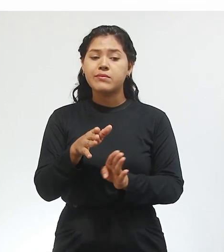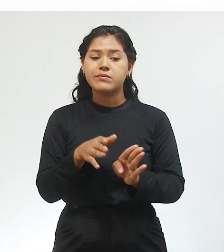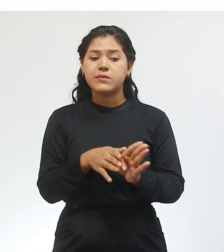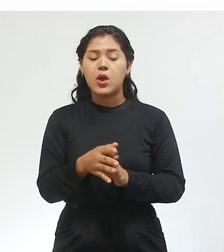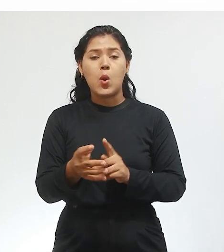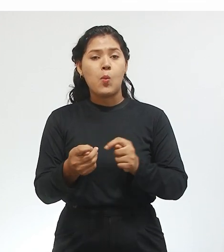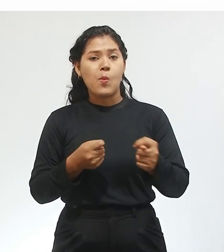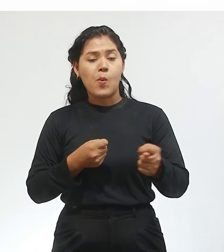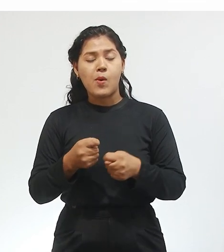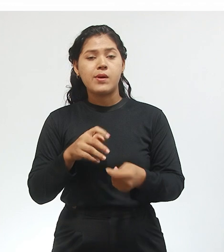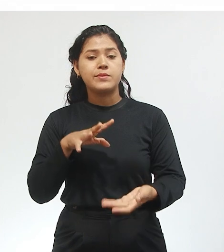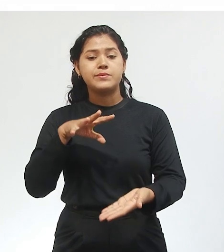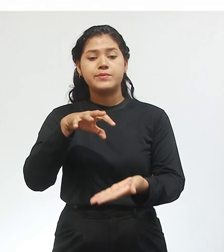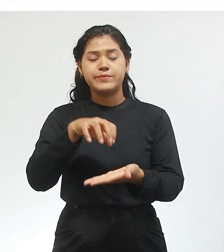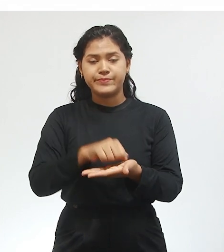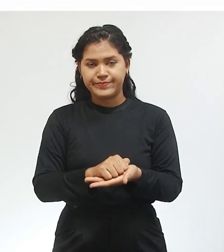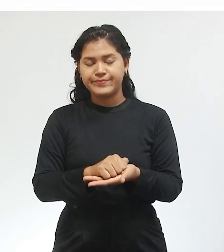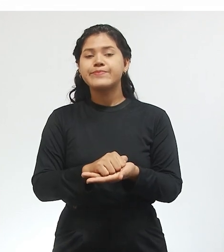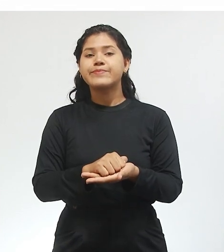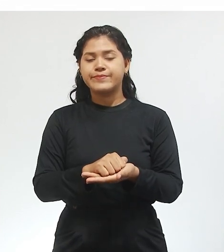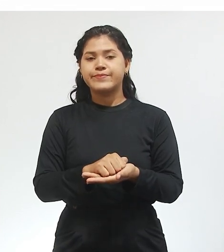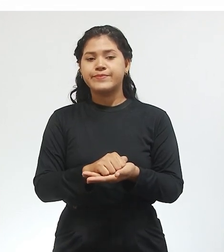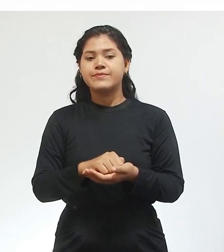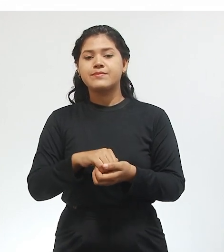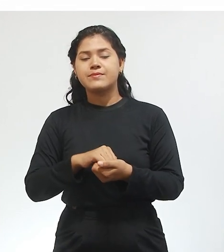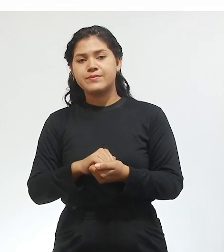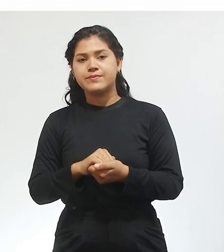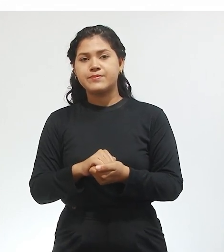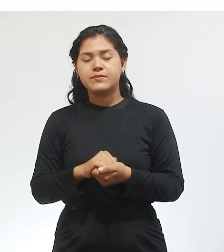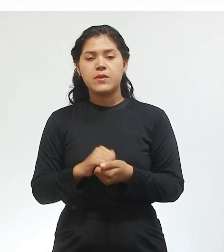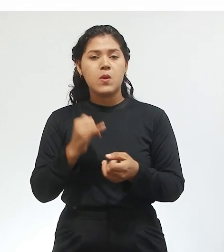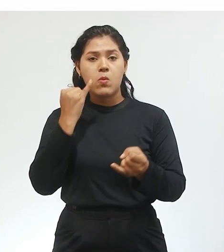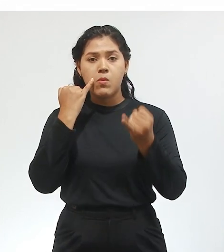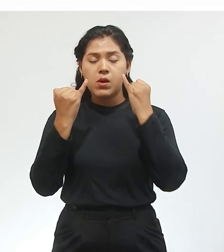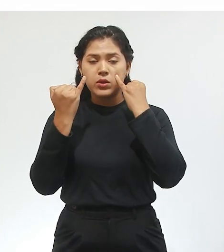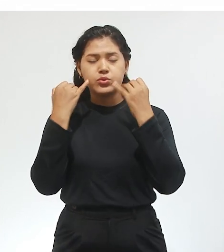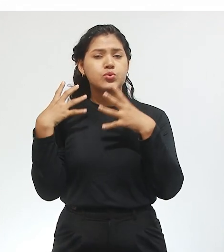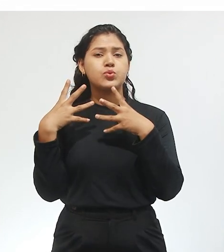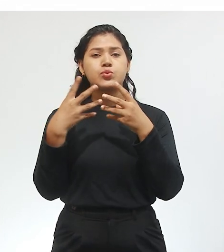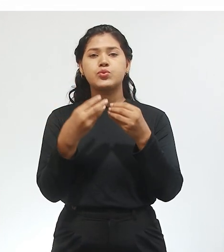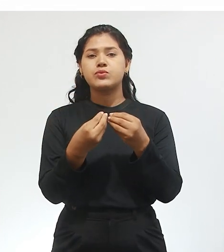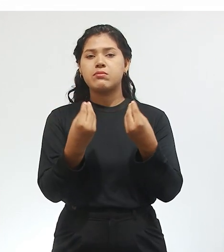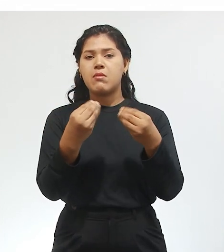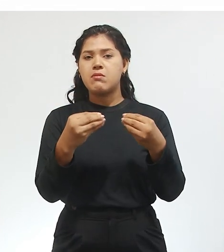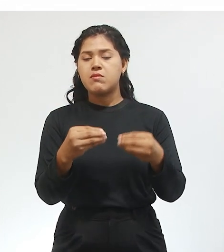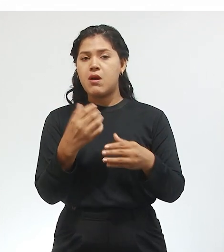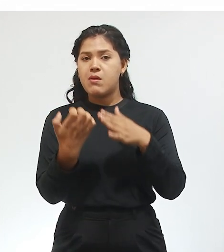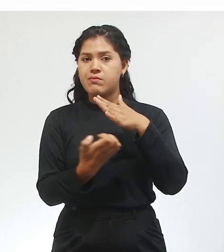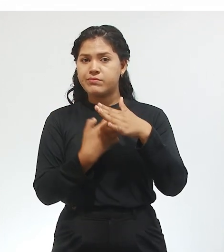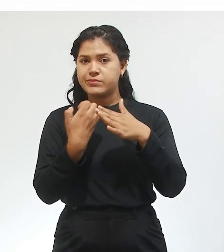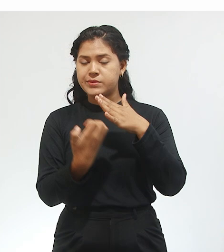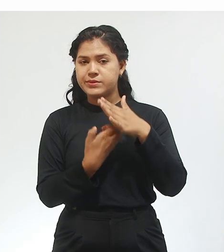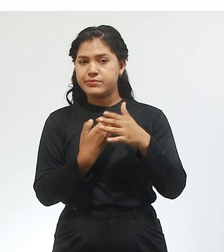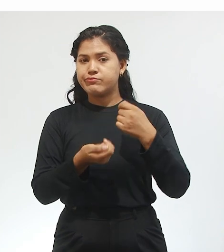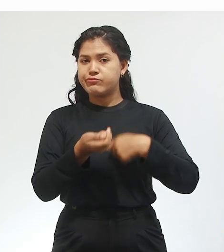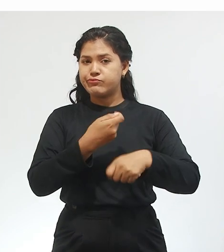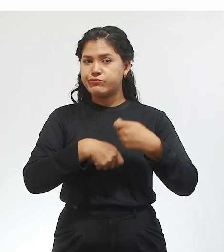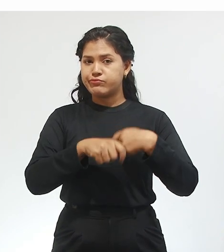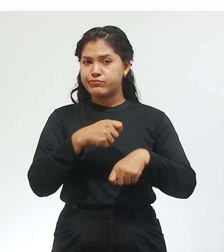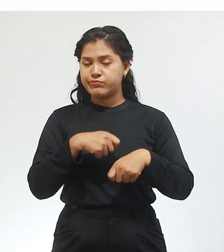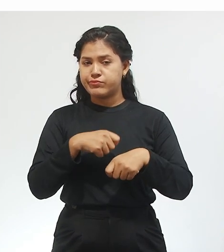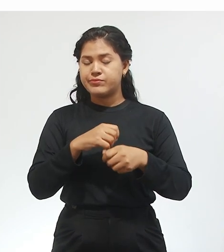vai orientar, controlar e registrar, tá? Os atos e fatos contábeis da